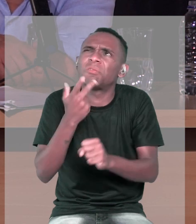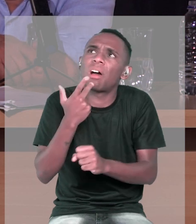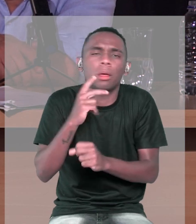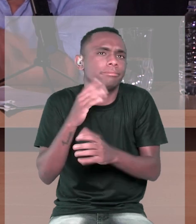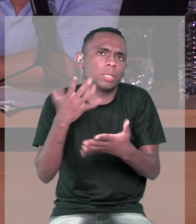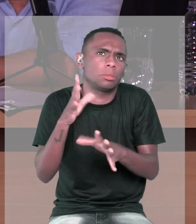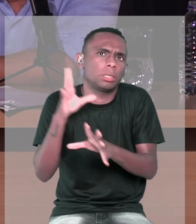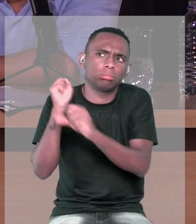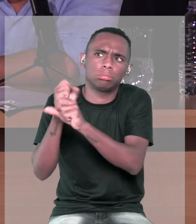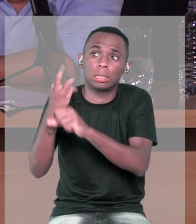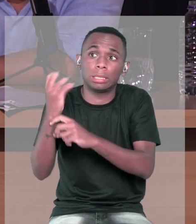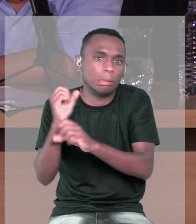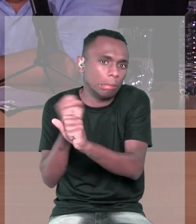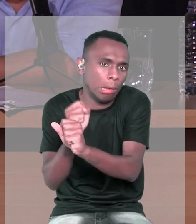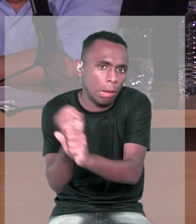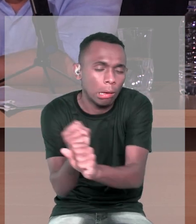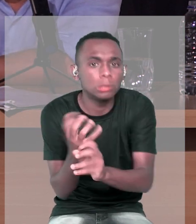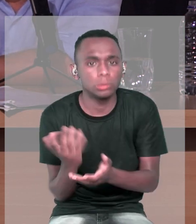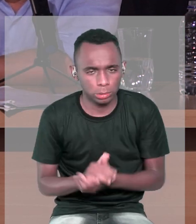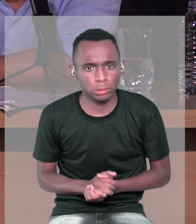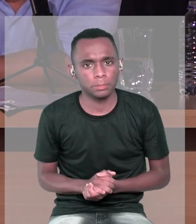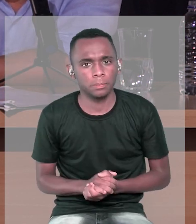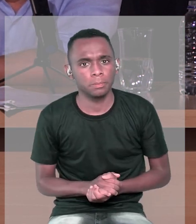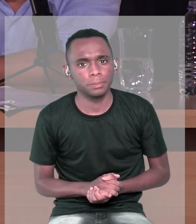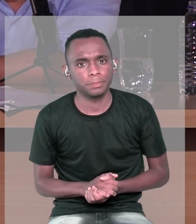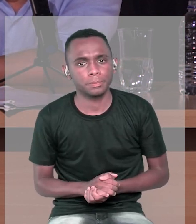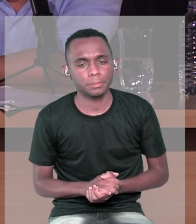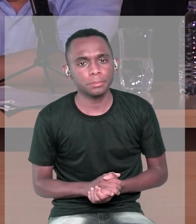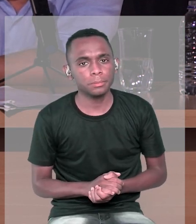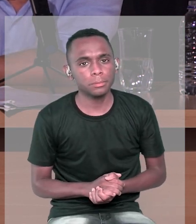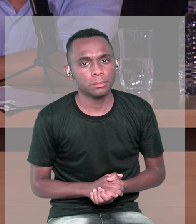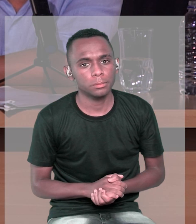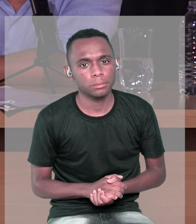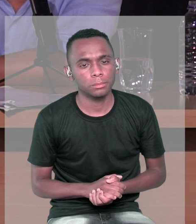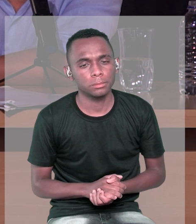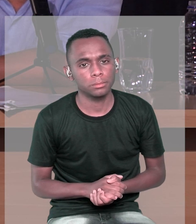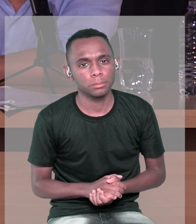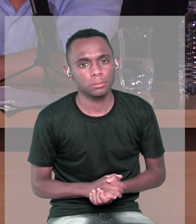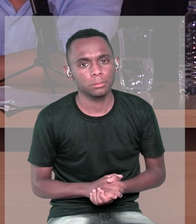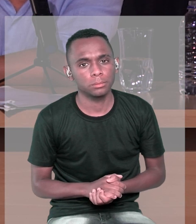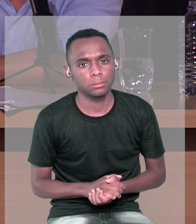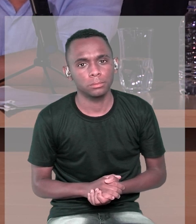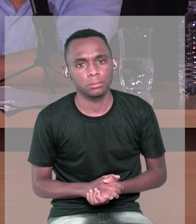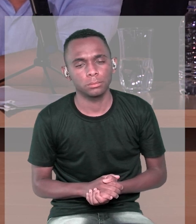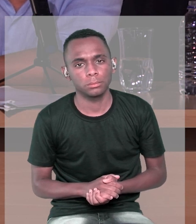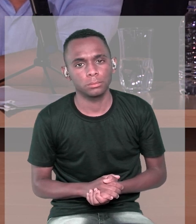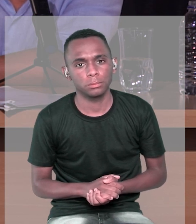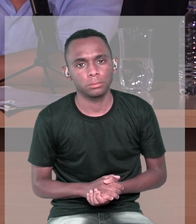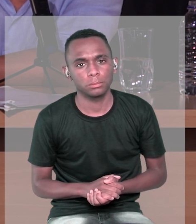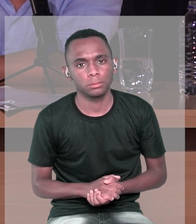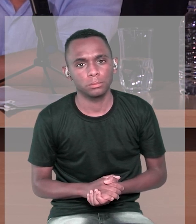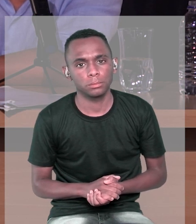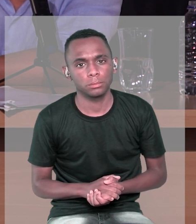30 anos, je pense qu'elle tient dans une seule proposition qui serait